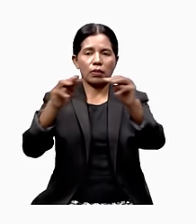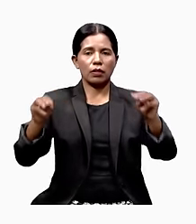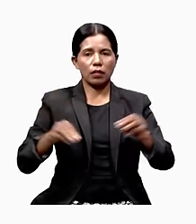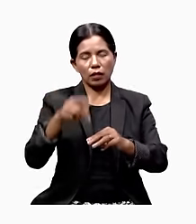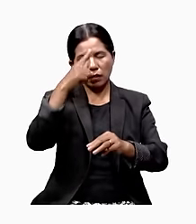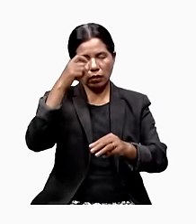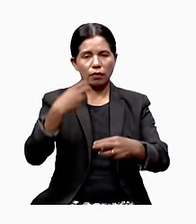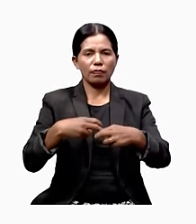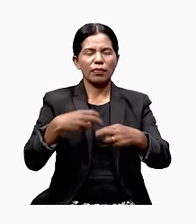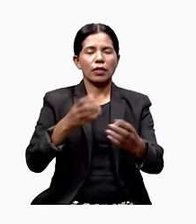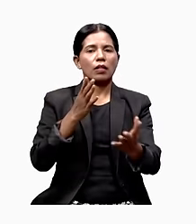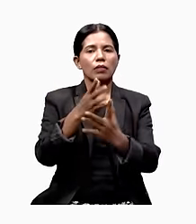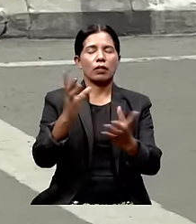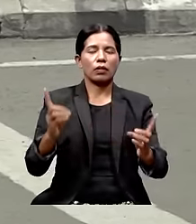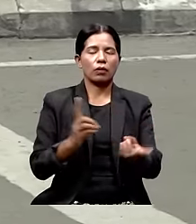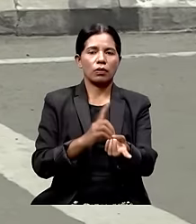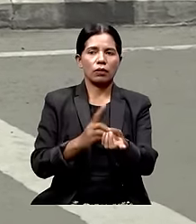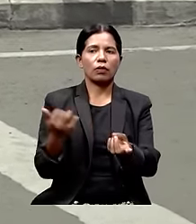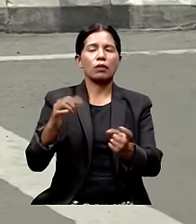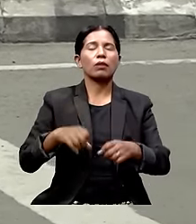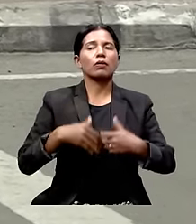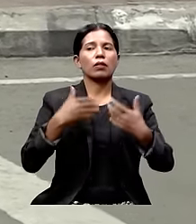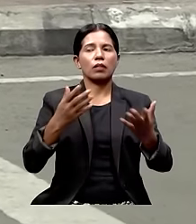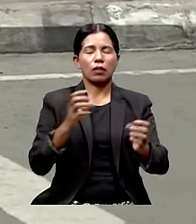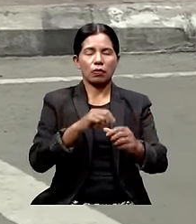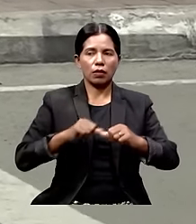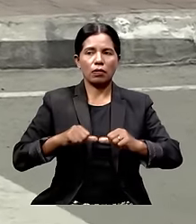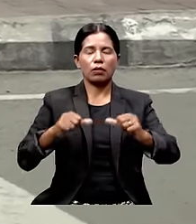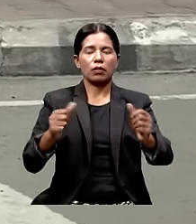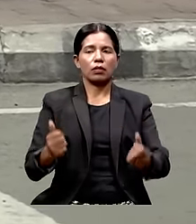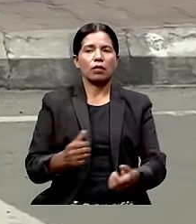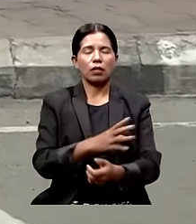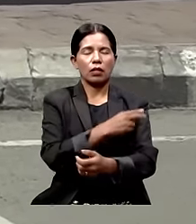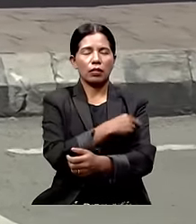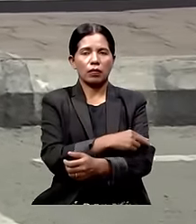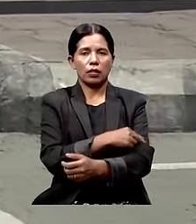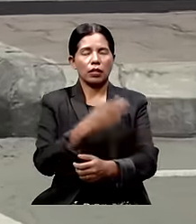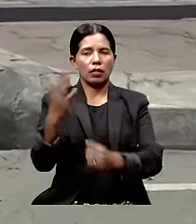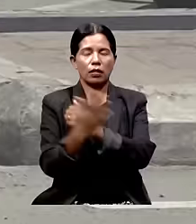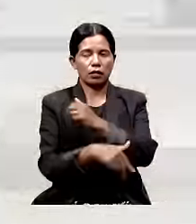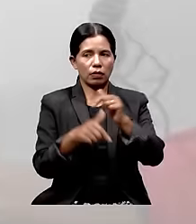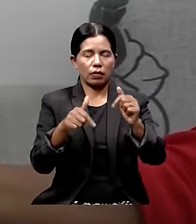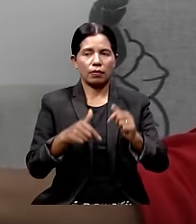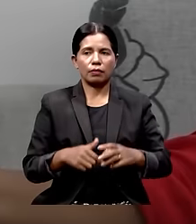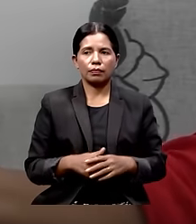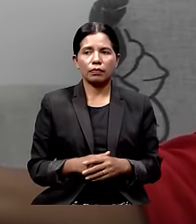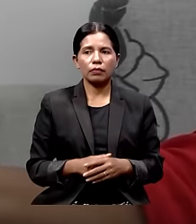tamba susara tu hasoro médico será, o insa atu bele continua nia tratamento e a railaran.